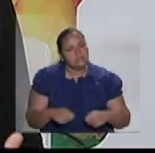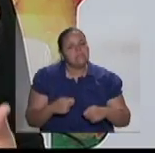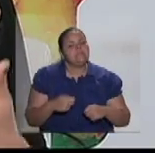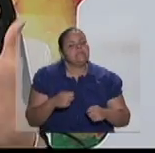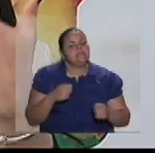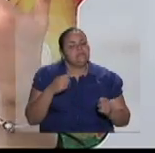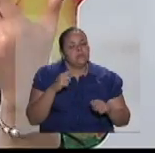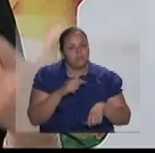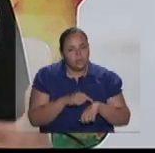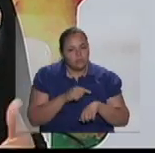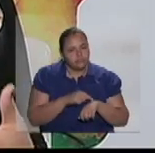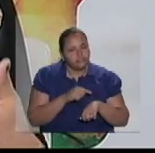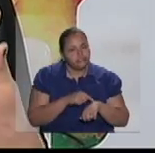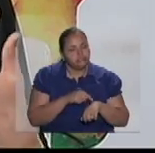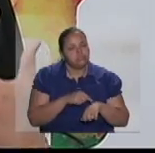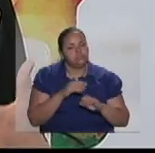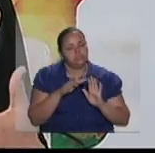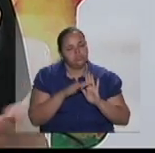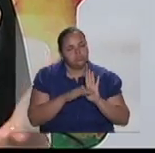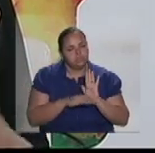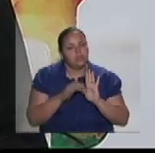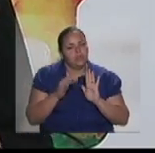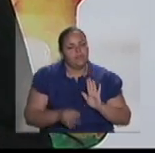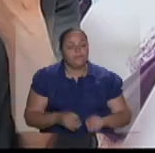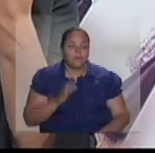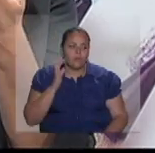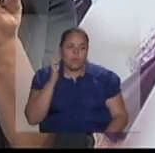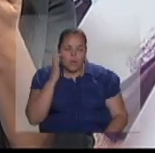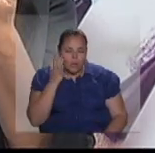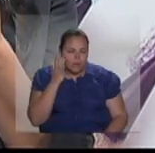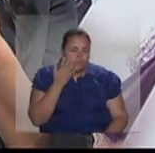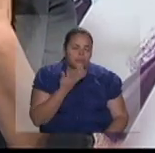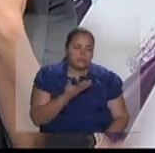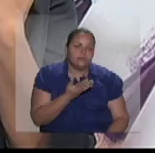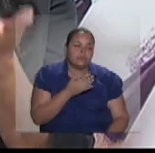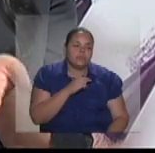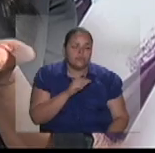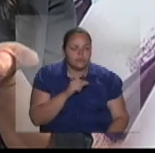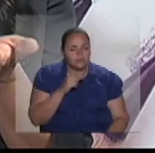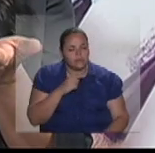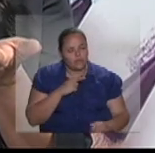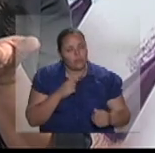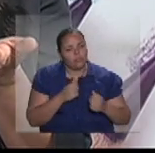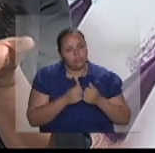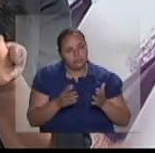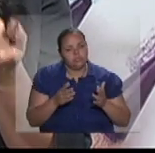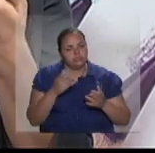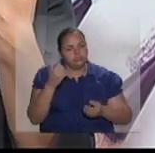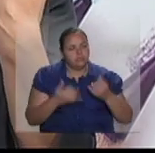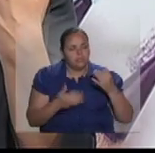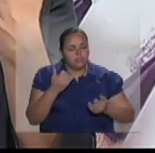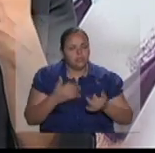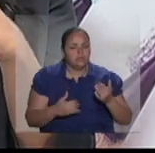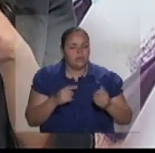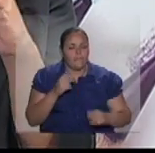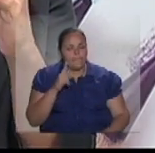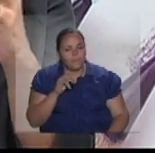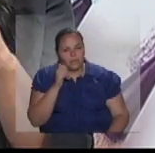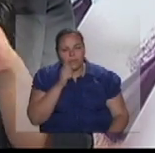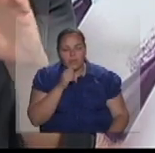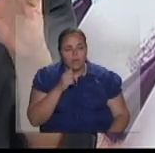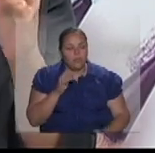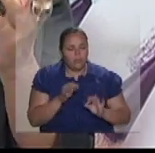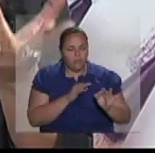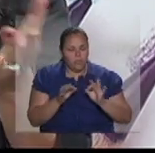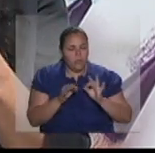regulação desse momento. E acho também que é o seguinte, além do que eu citei no início do bloco, dessa ânsia dos